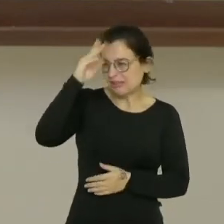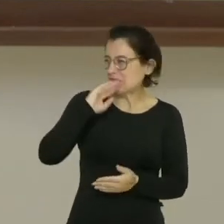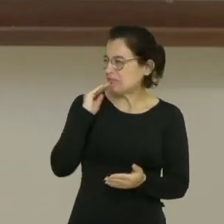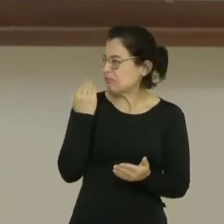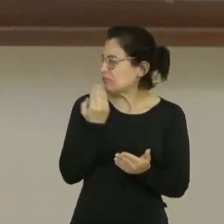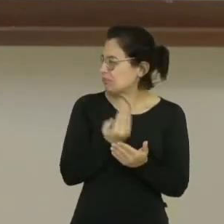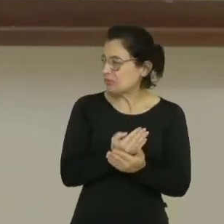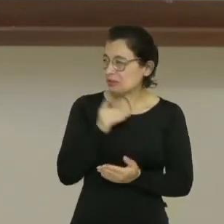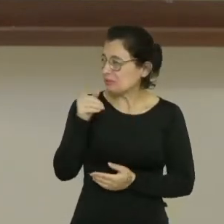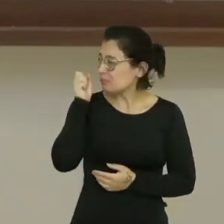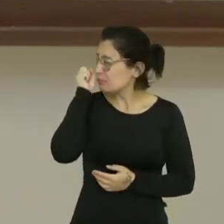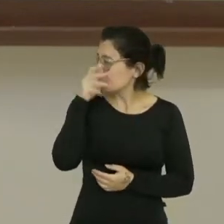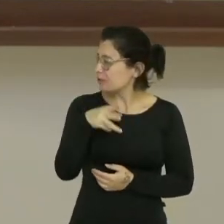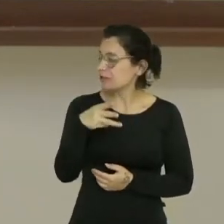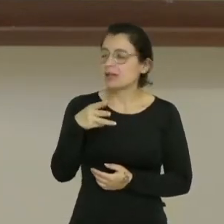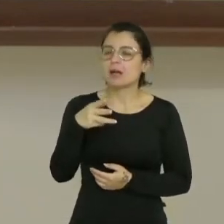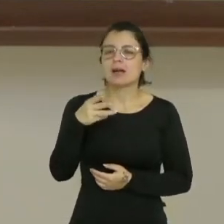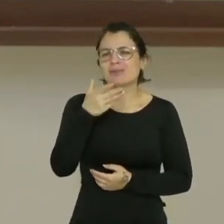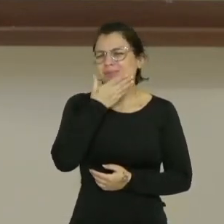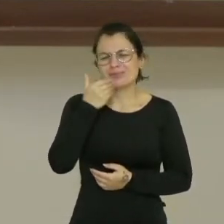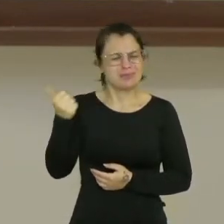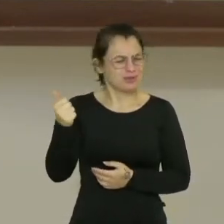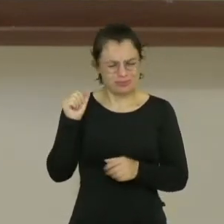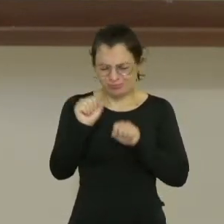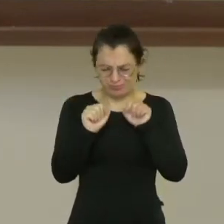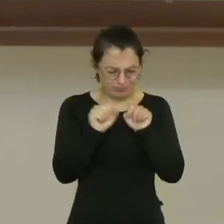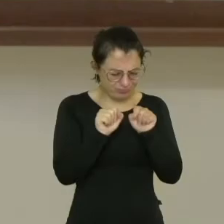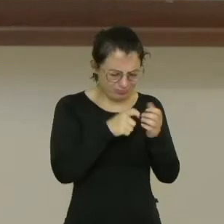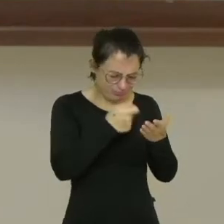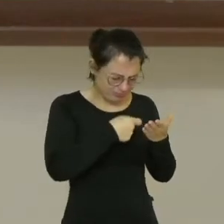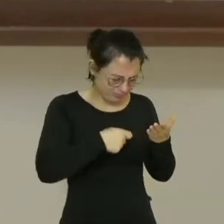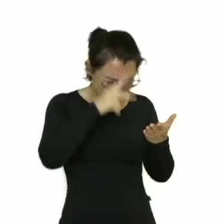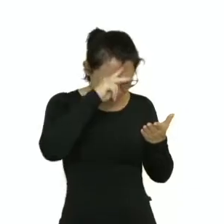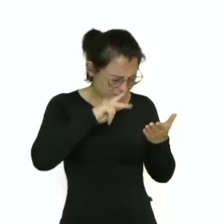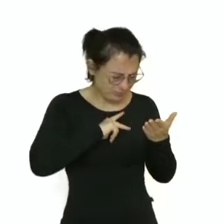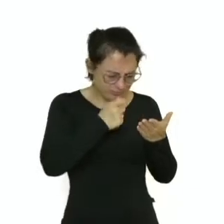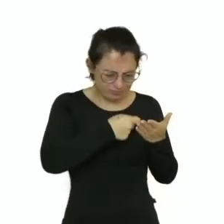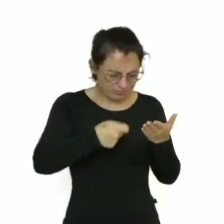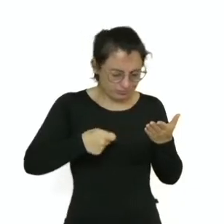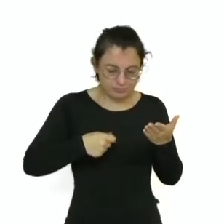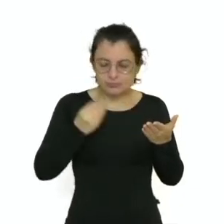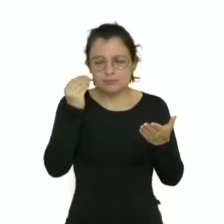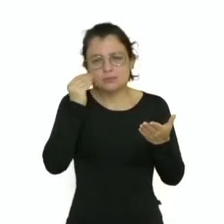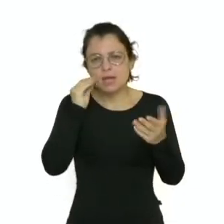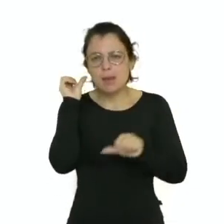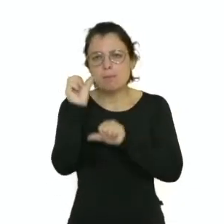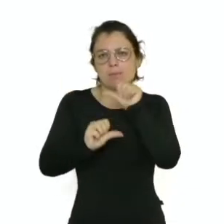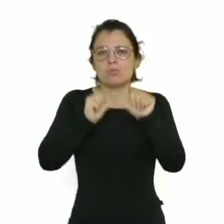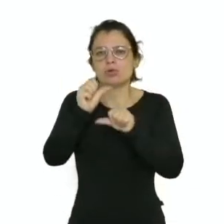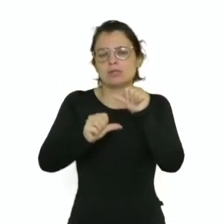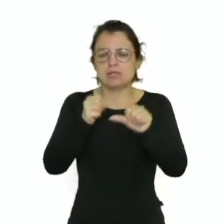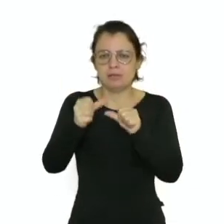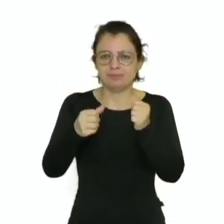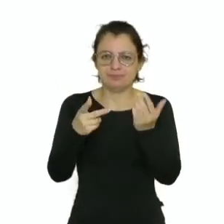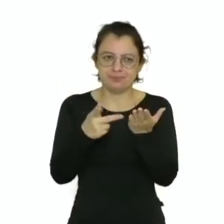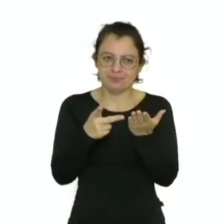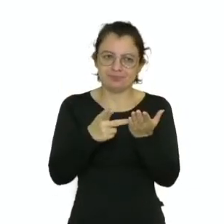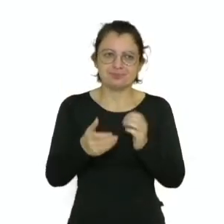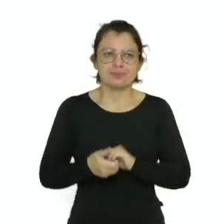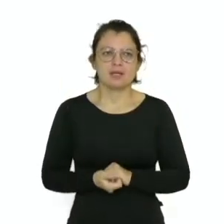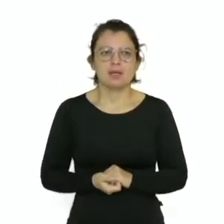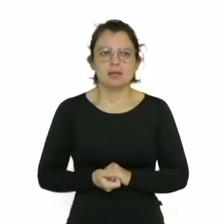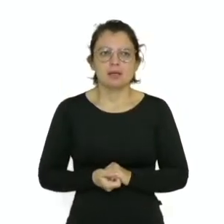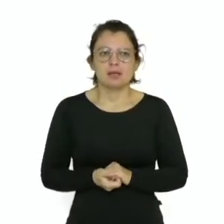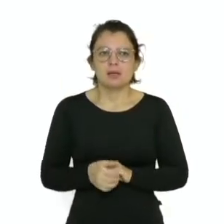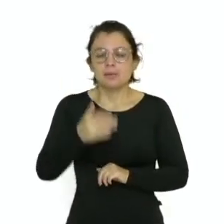isso, ele resolve escrever as teses dele e promover uma transformação, né, uma reforma. Entre